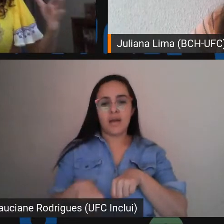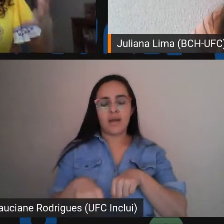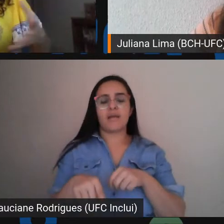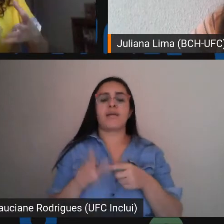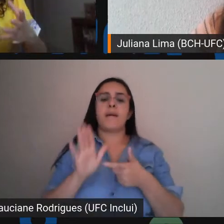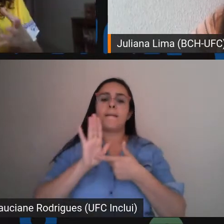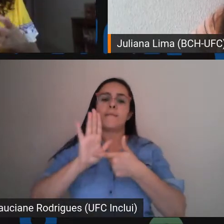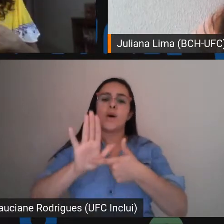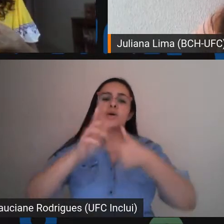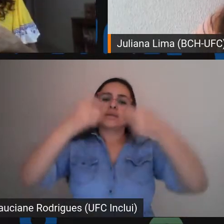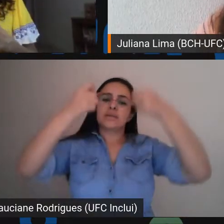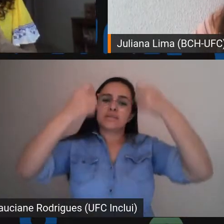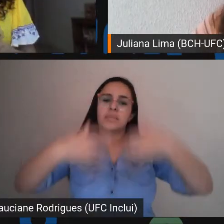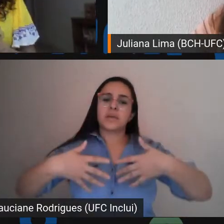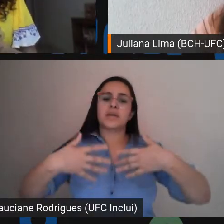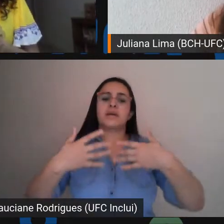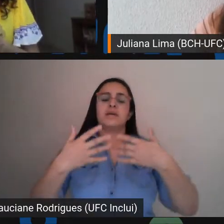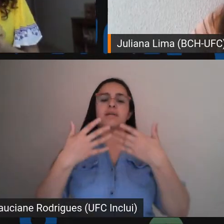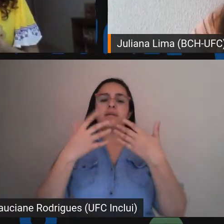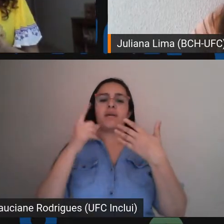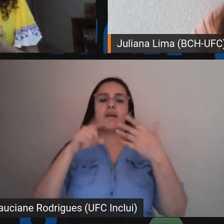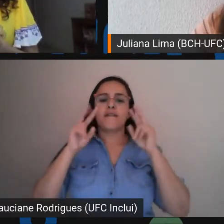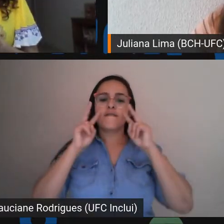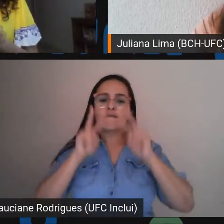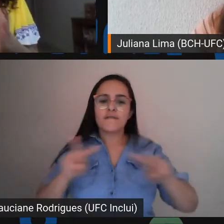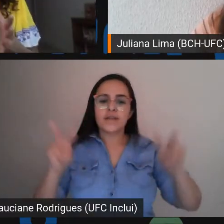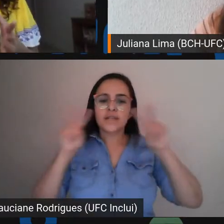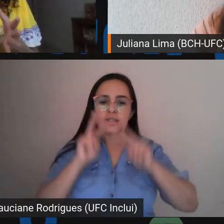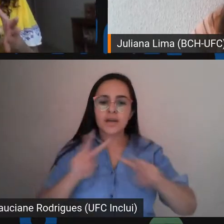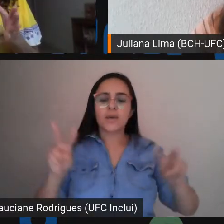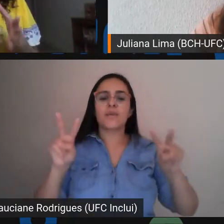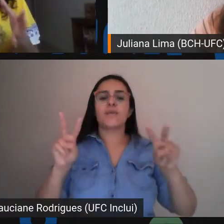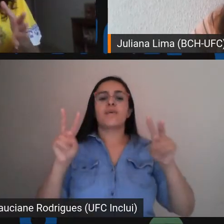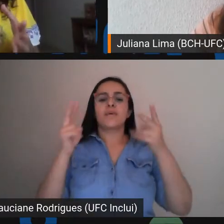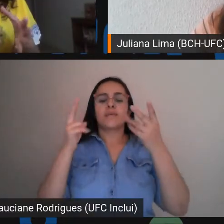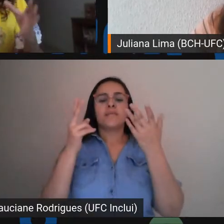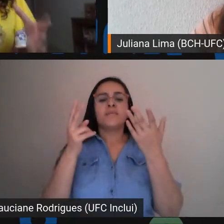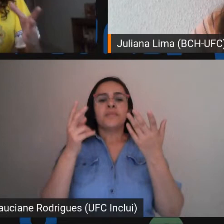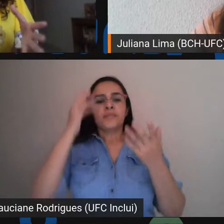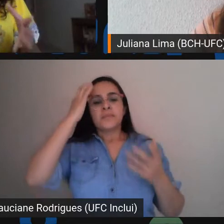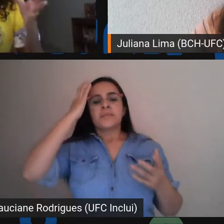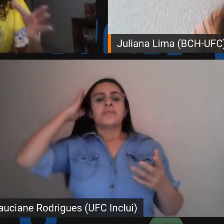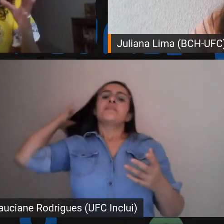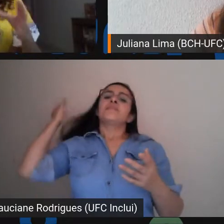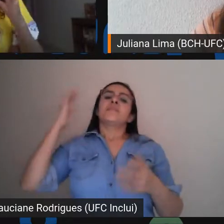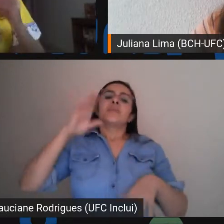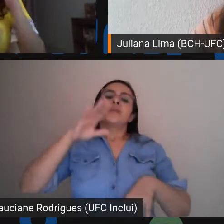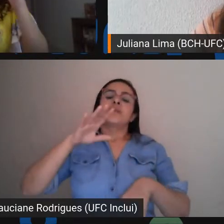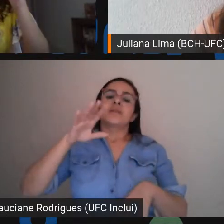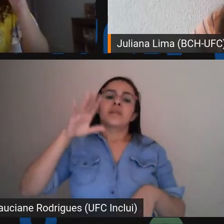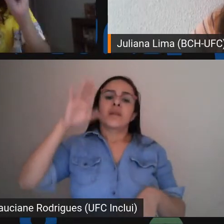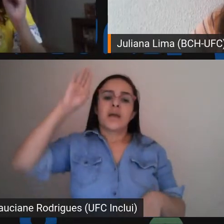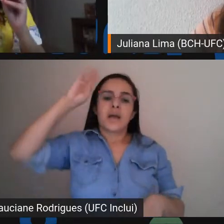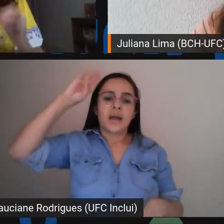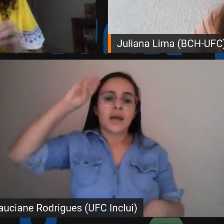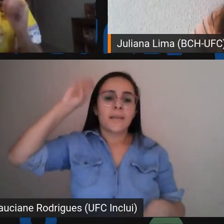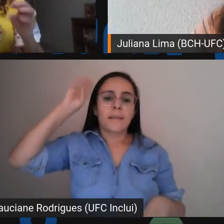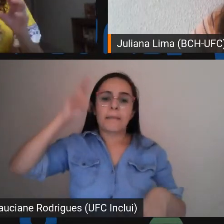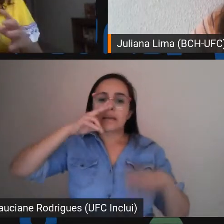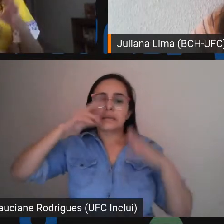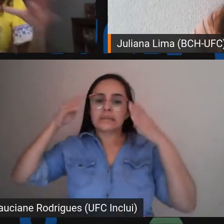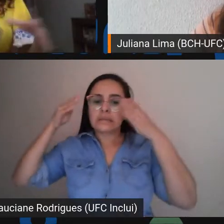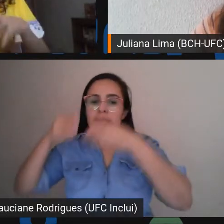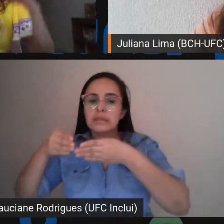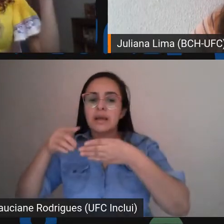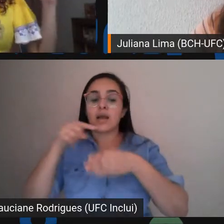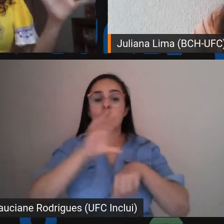além dessa visão mais estreita, né? Que às vezes a academia a gente tem, né? Só olhando para aquele valor P,